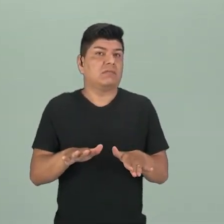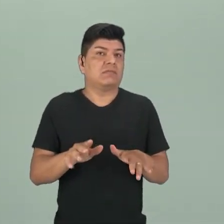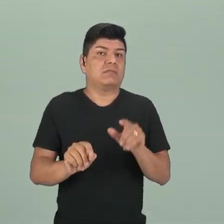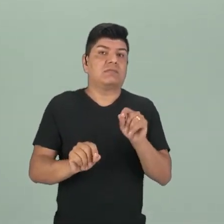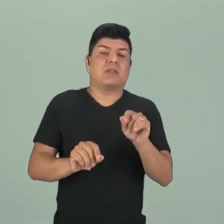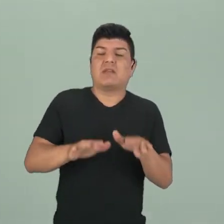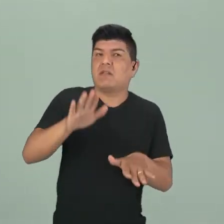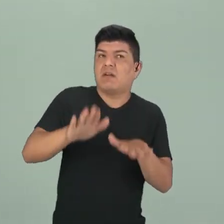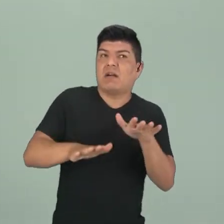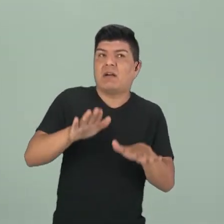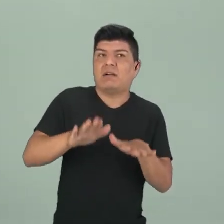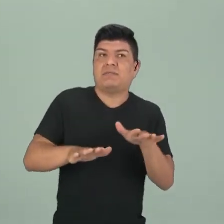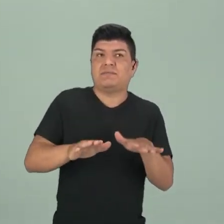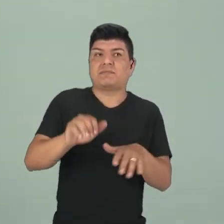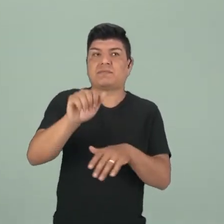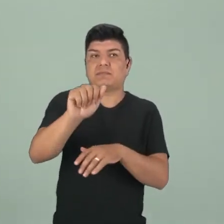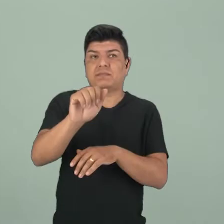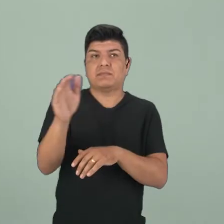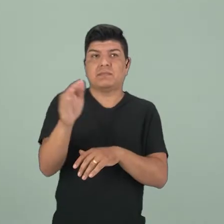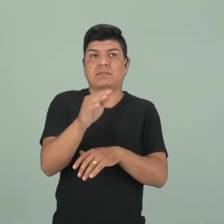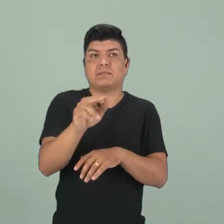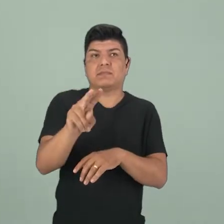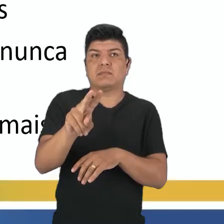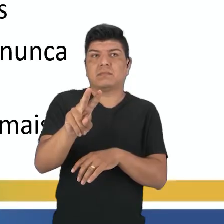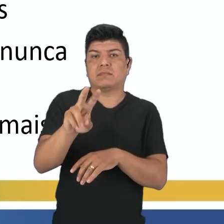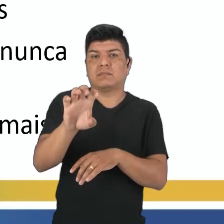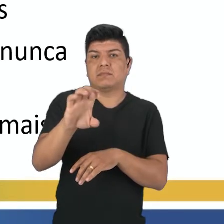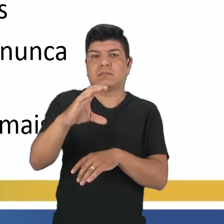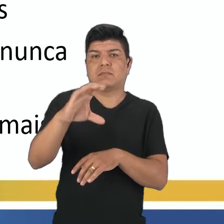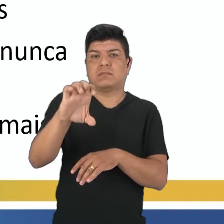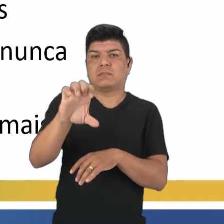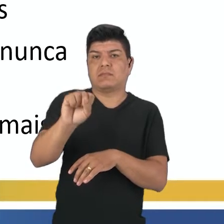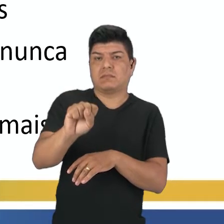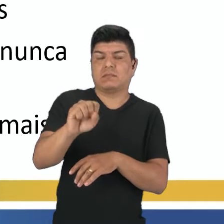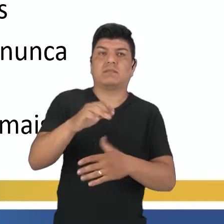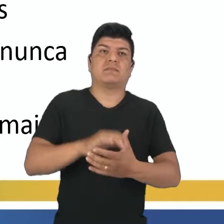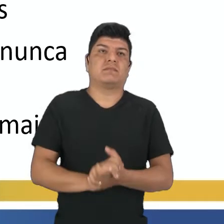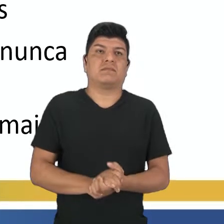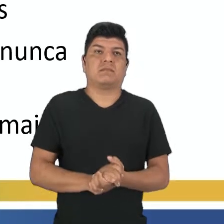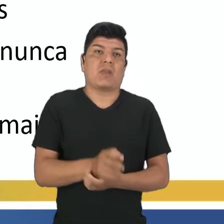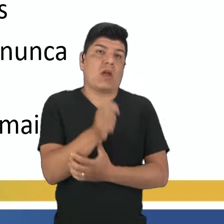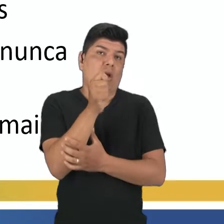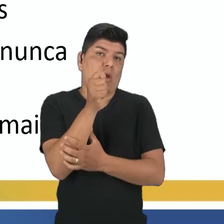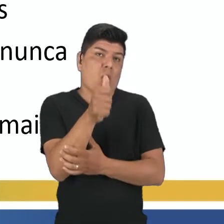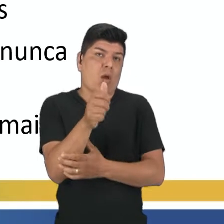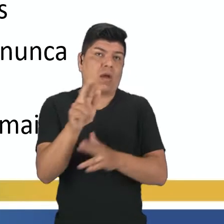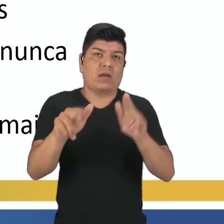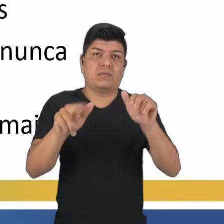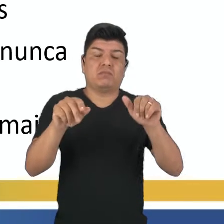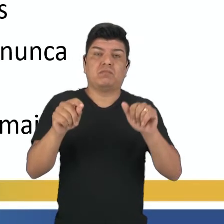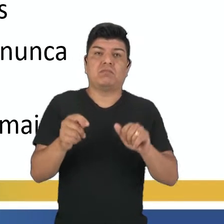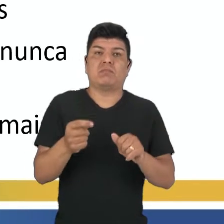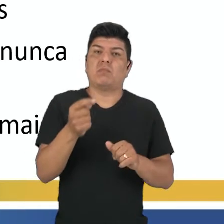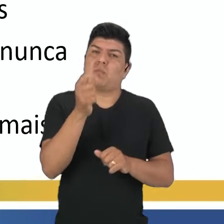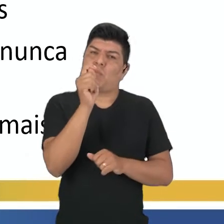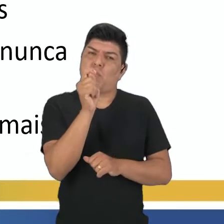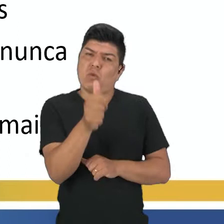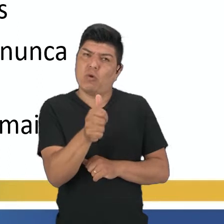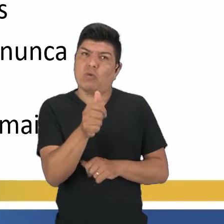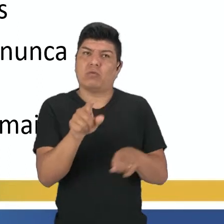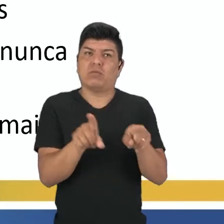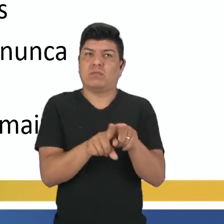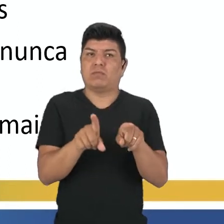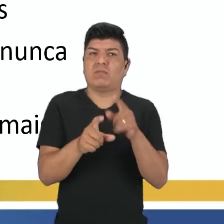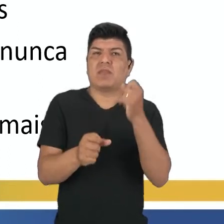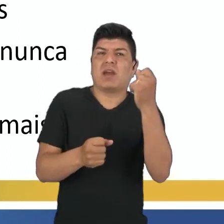Às vezes, né? É algo em torno aí de 50%. Quase nunca, pouco, raramente ou raras vezes, ou seja,